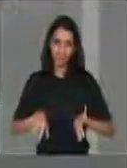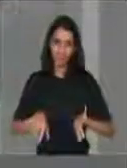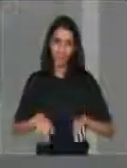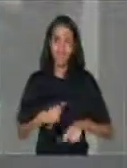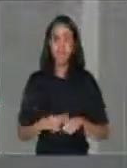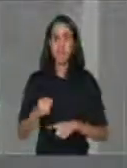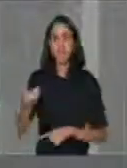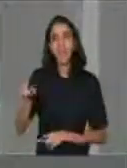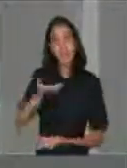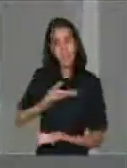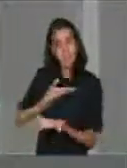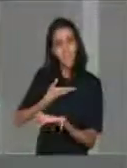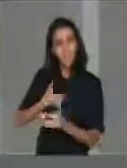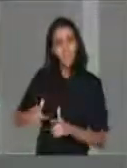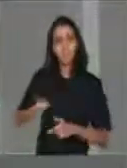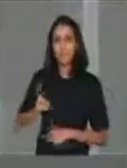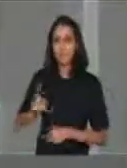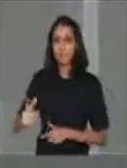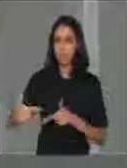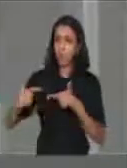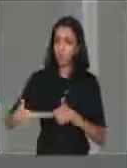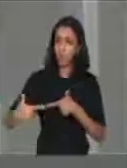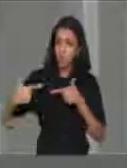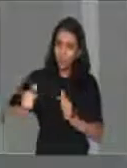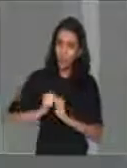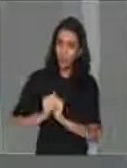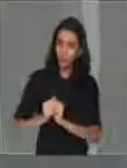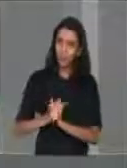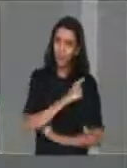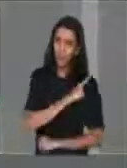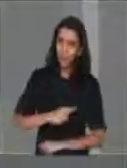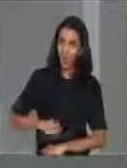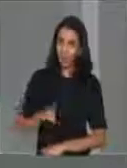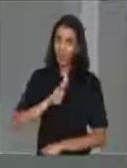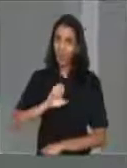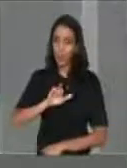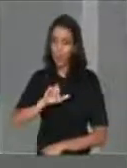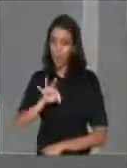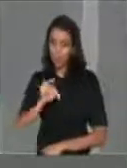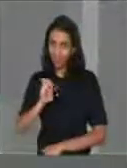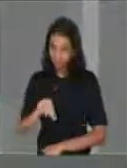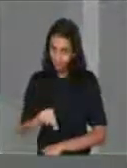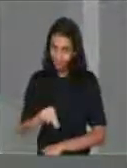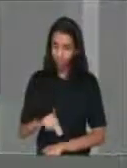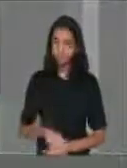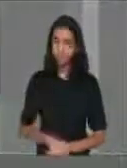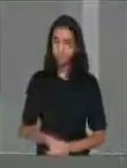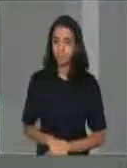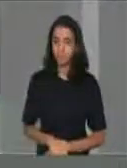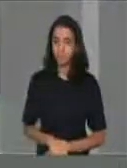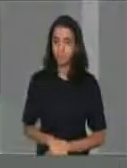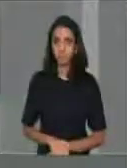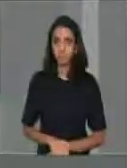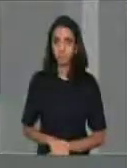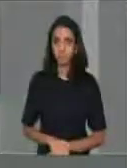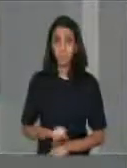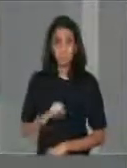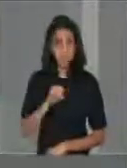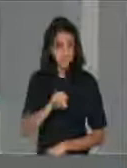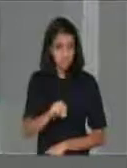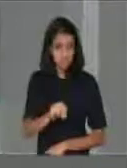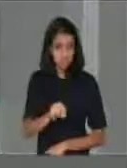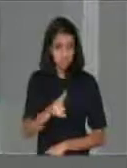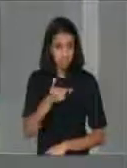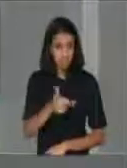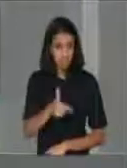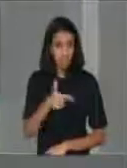amigo de tantas lutas comuns, governador Wellington Dias, se não estivermos